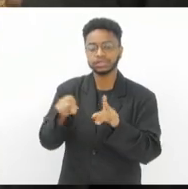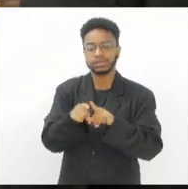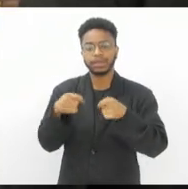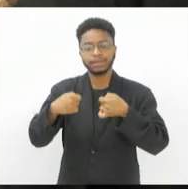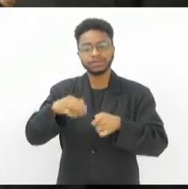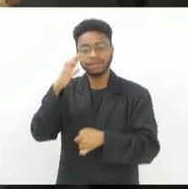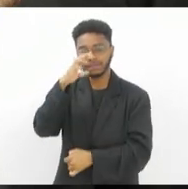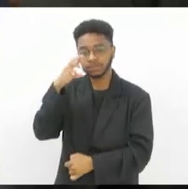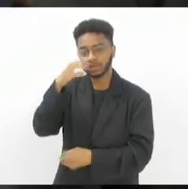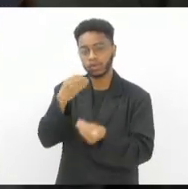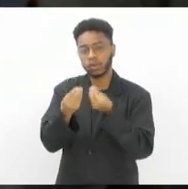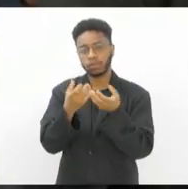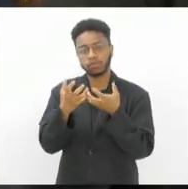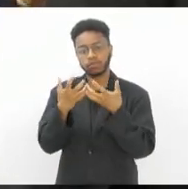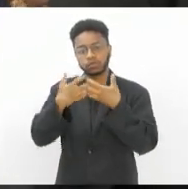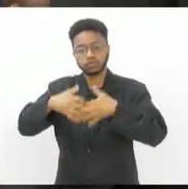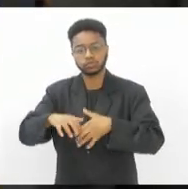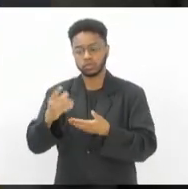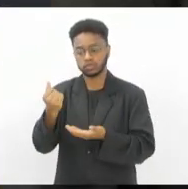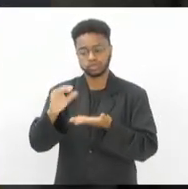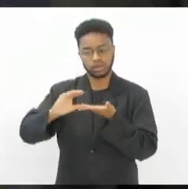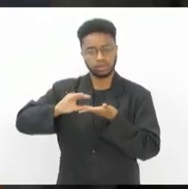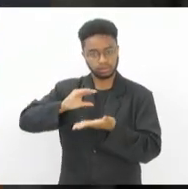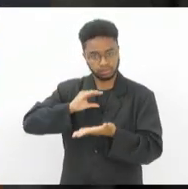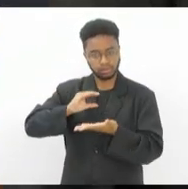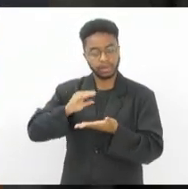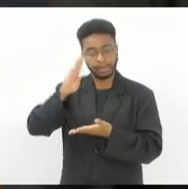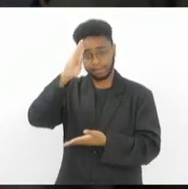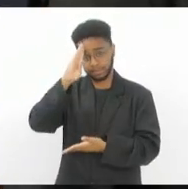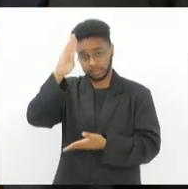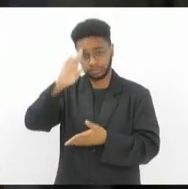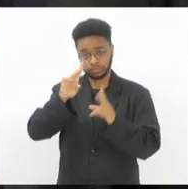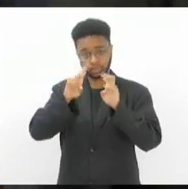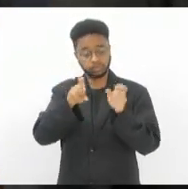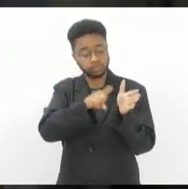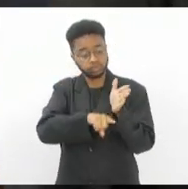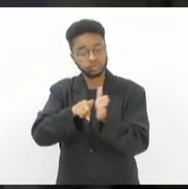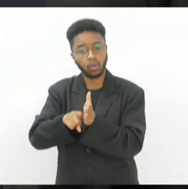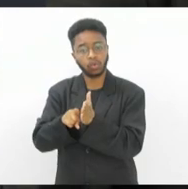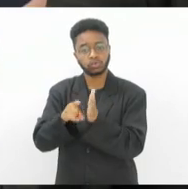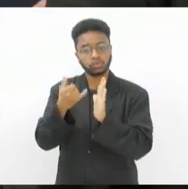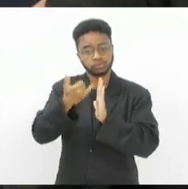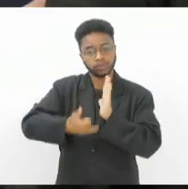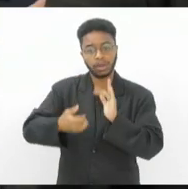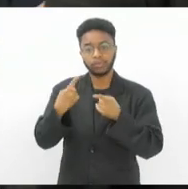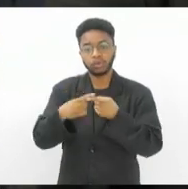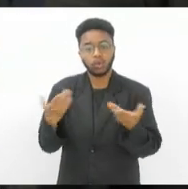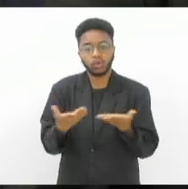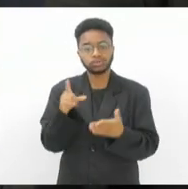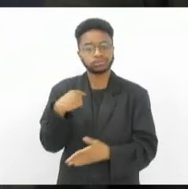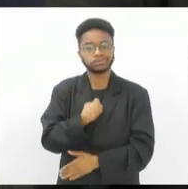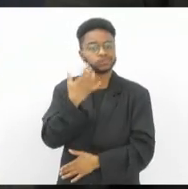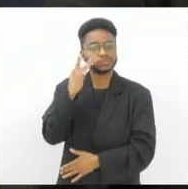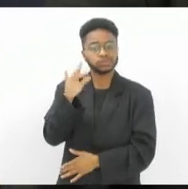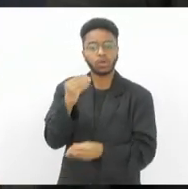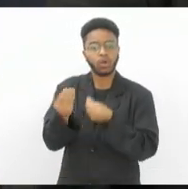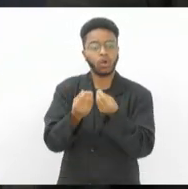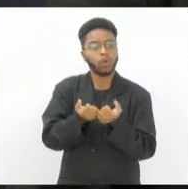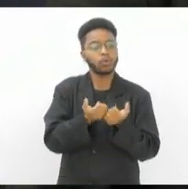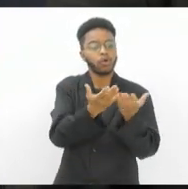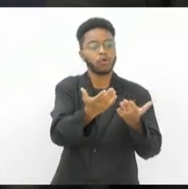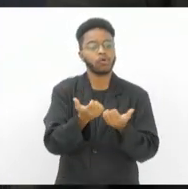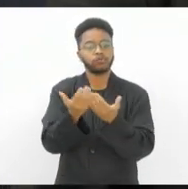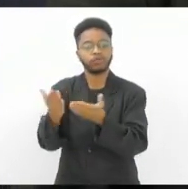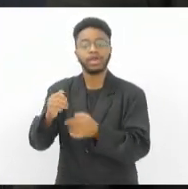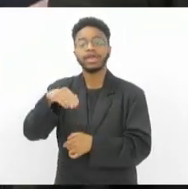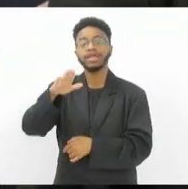fiscalizar o funcionamento da receita, principalmente nos incentivos fiscais, que hoje a gente não tem a clareza total de como são dados os incentivos,